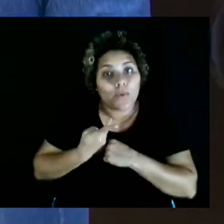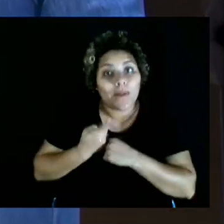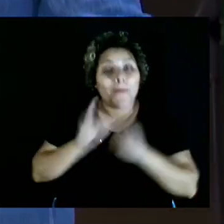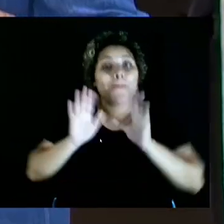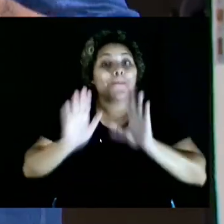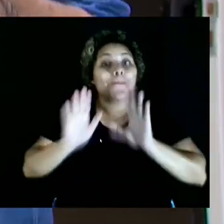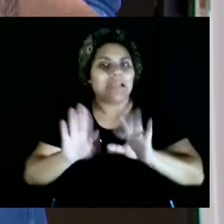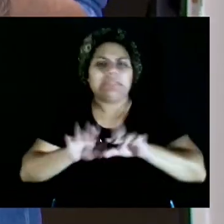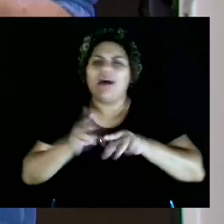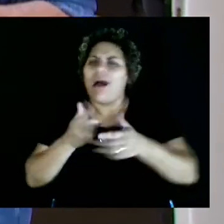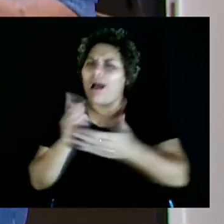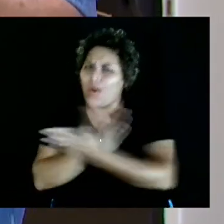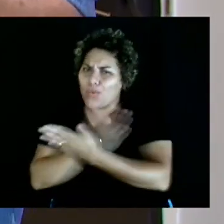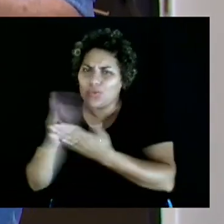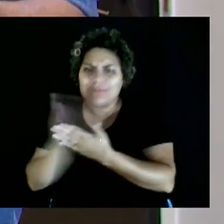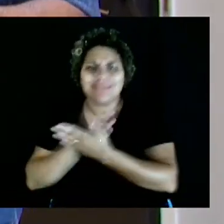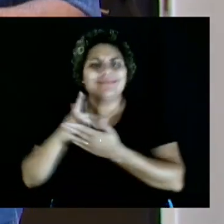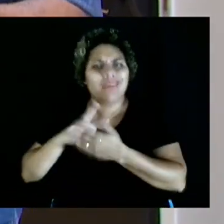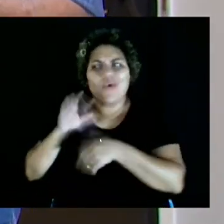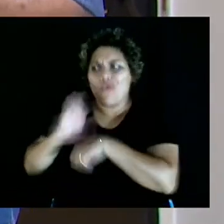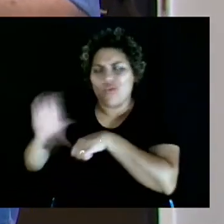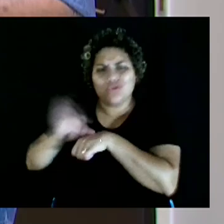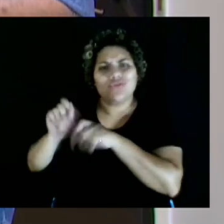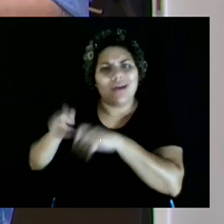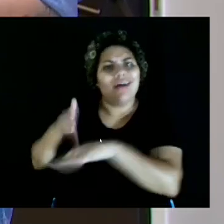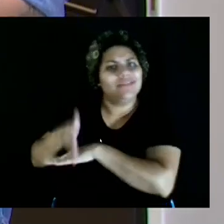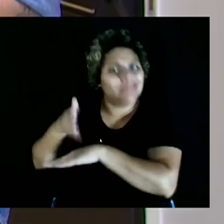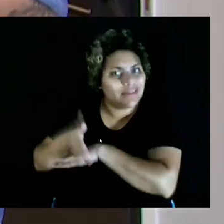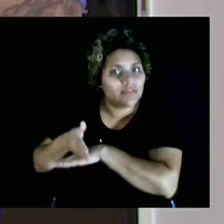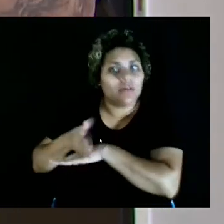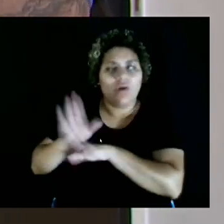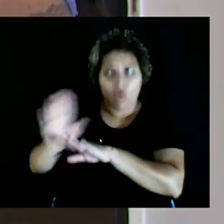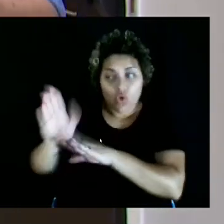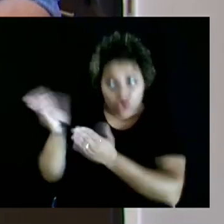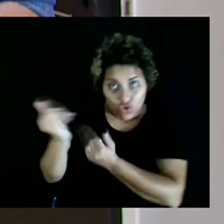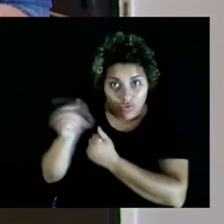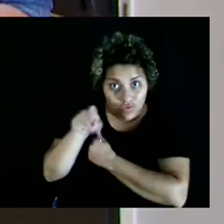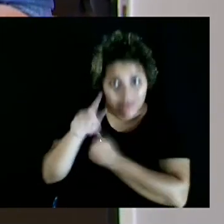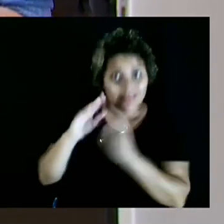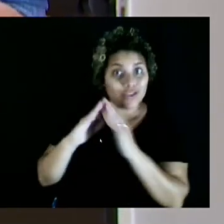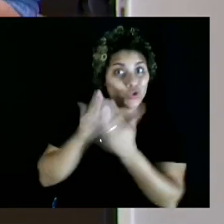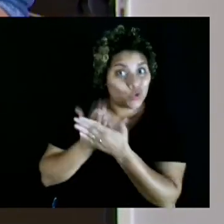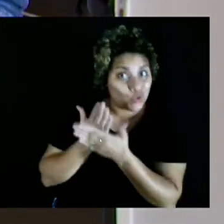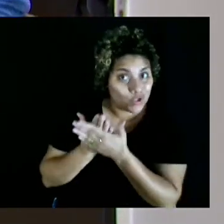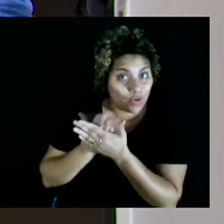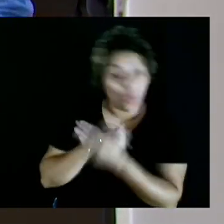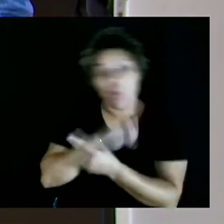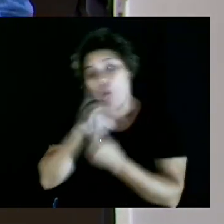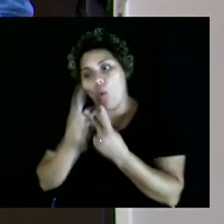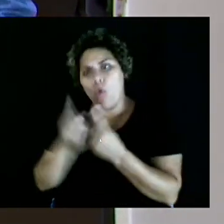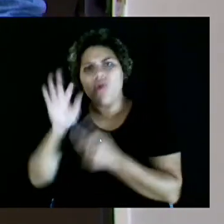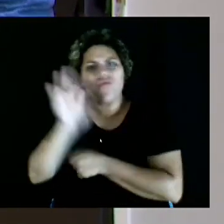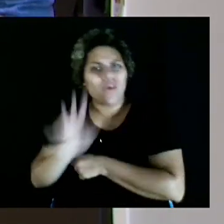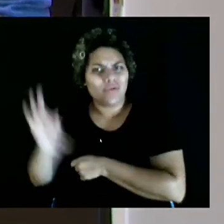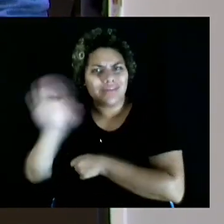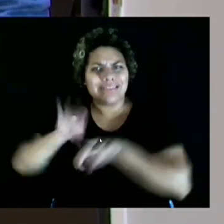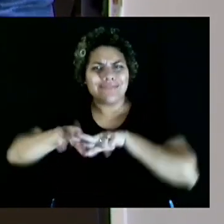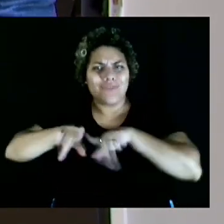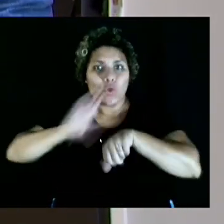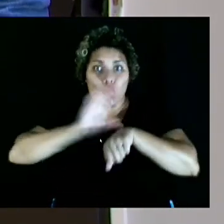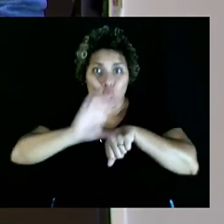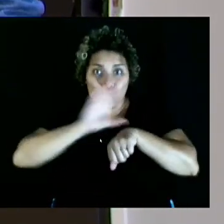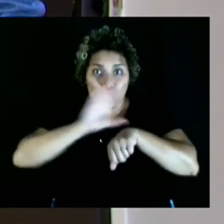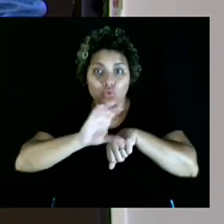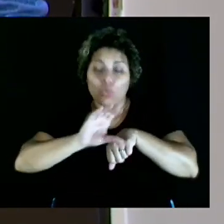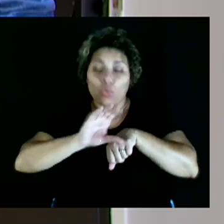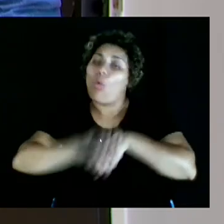temos acesso. Então assim, jovem, está estudando ou está numa faculdade fazendo diversos tipos de curso, ou ele acabou o 2º grau, venha